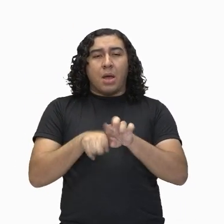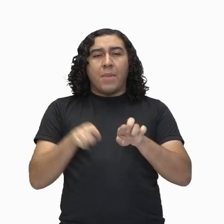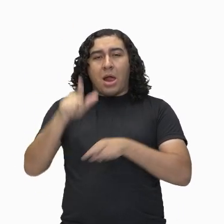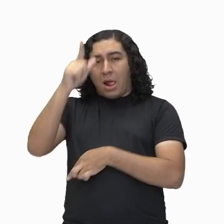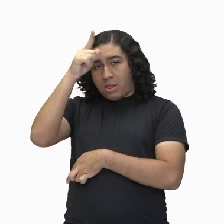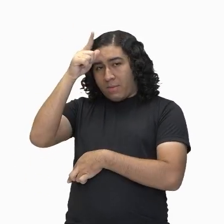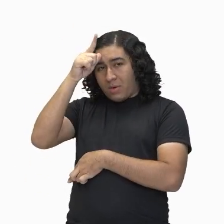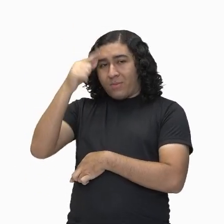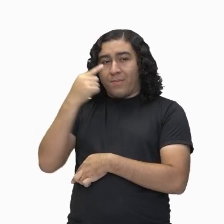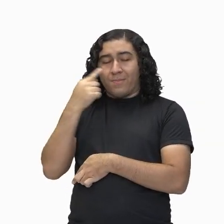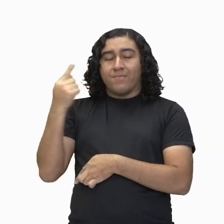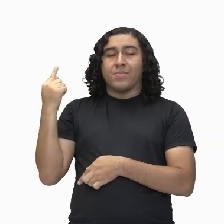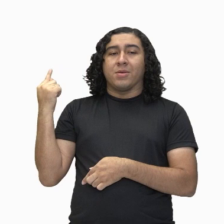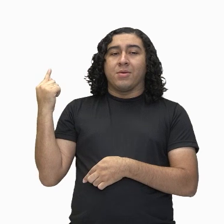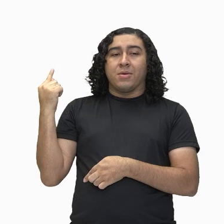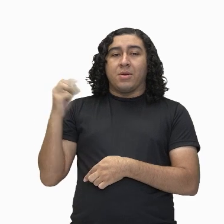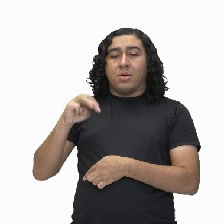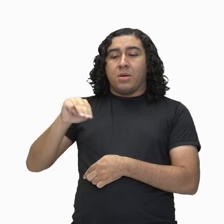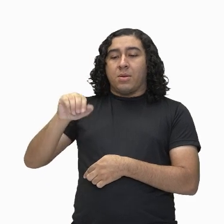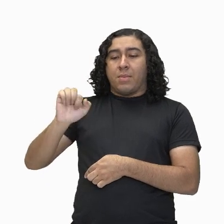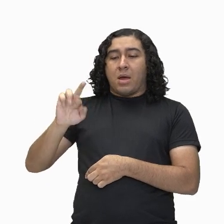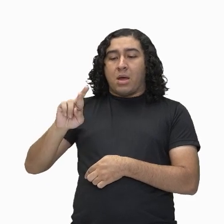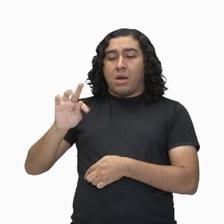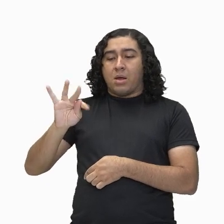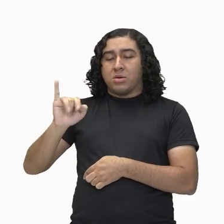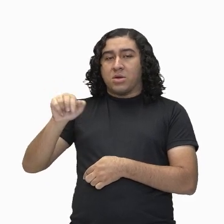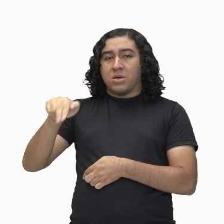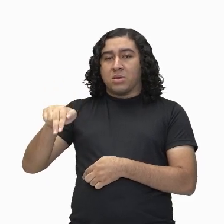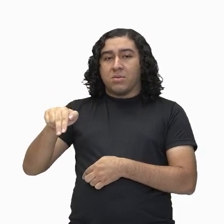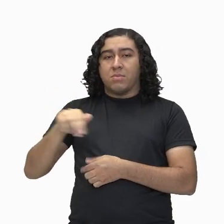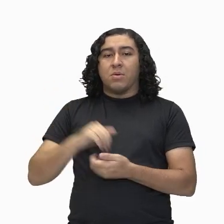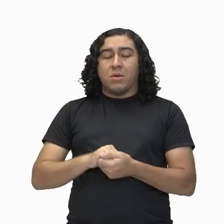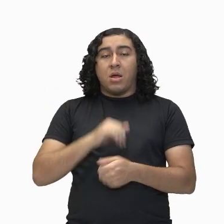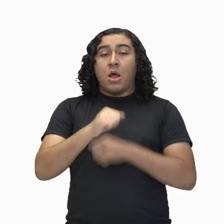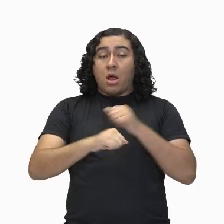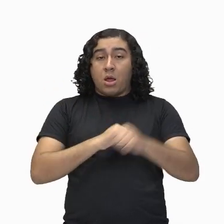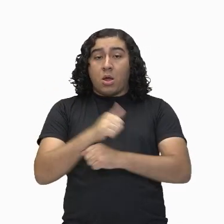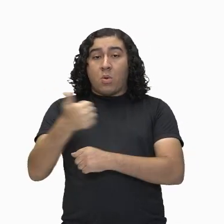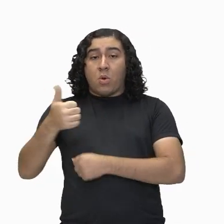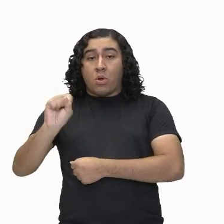O alemão Martin Heidegger, 1889 a